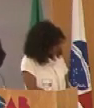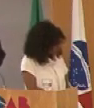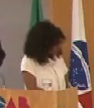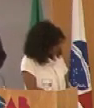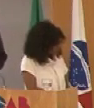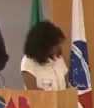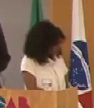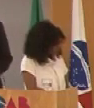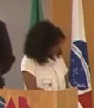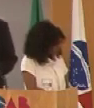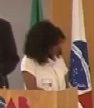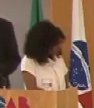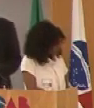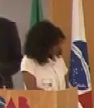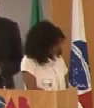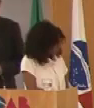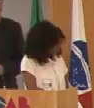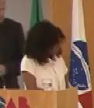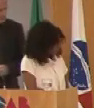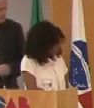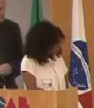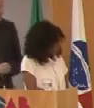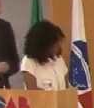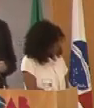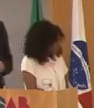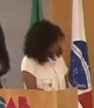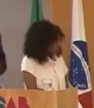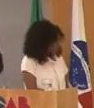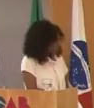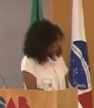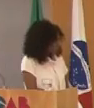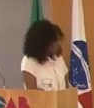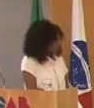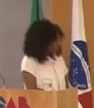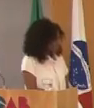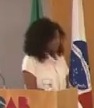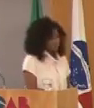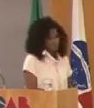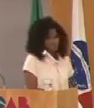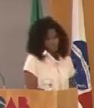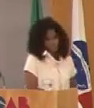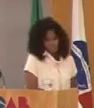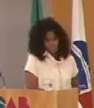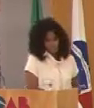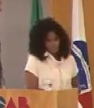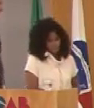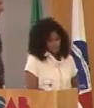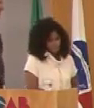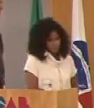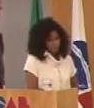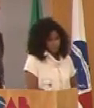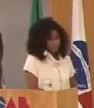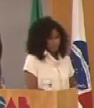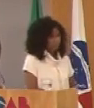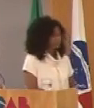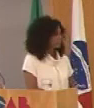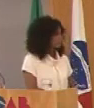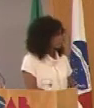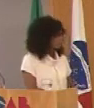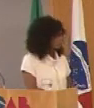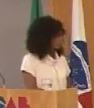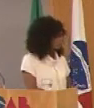Como disse o professor Alfredo Wagner, a CPT, que faz o acompanhamento da violência no campo, ela não